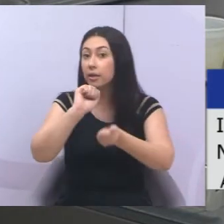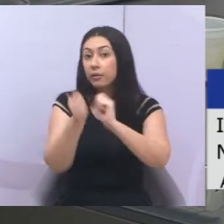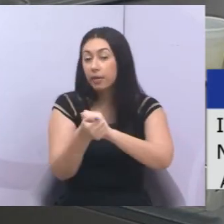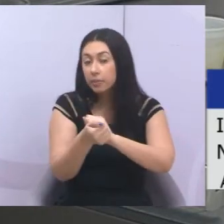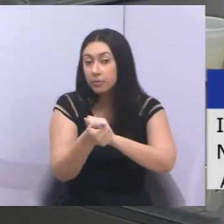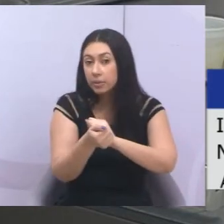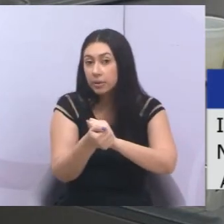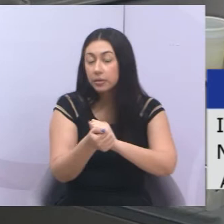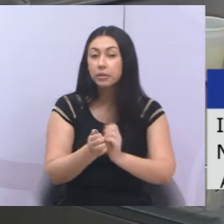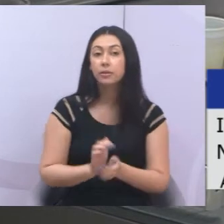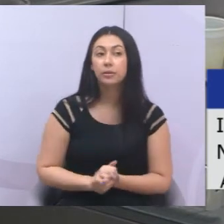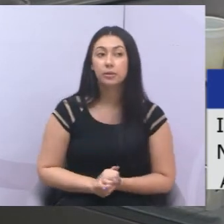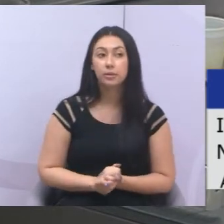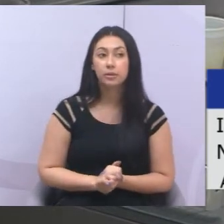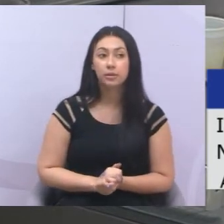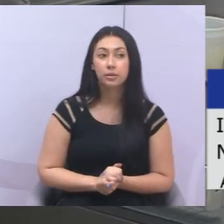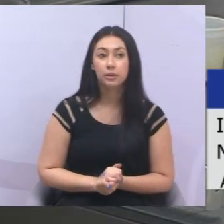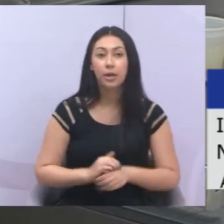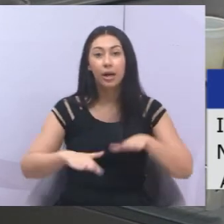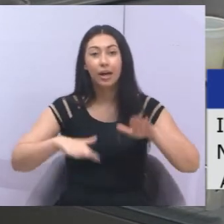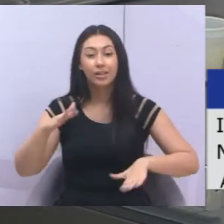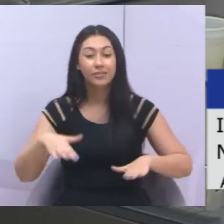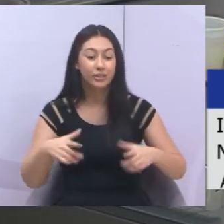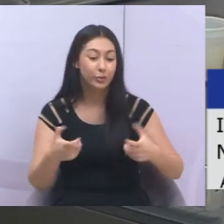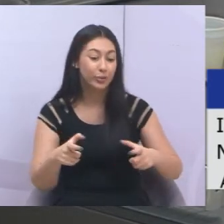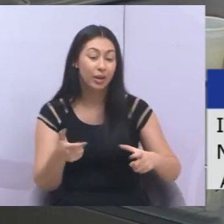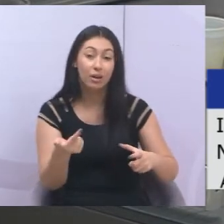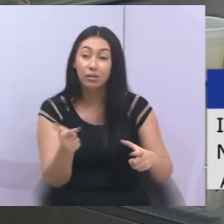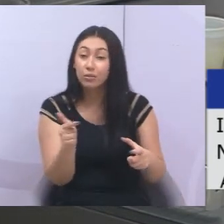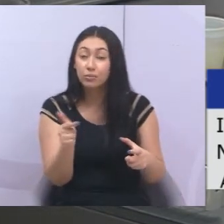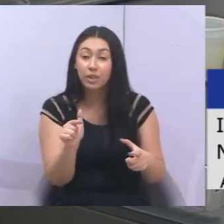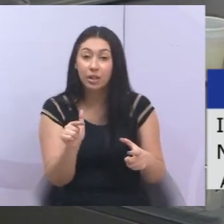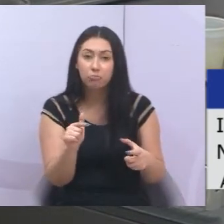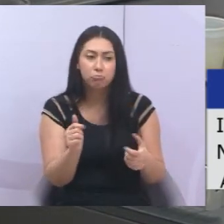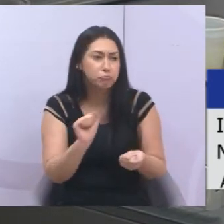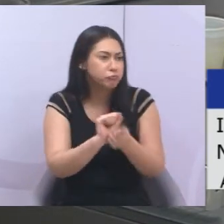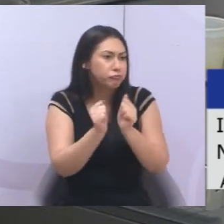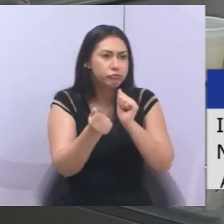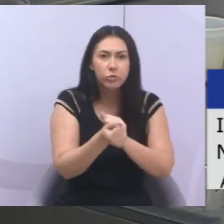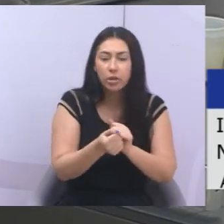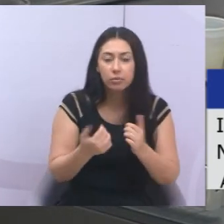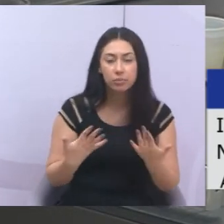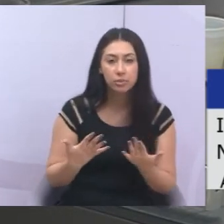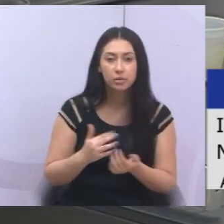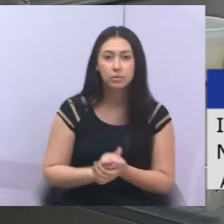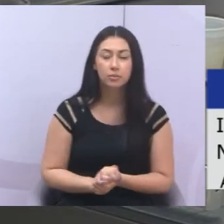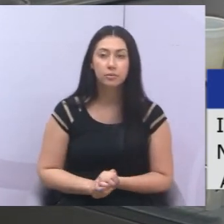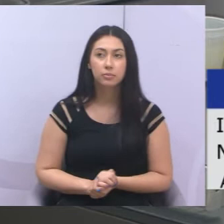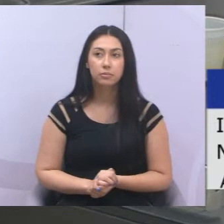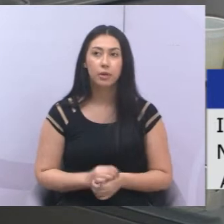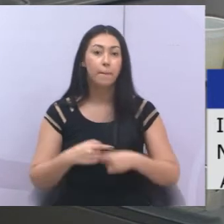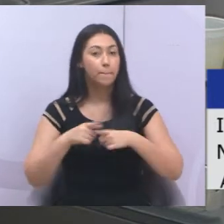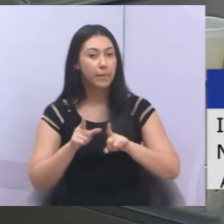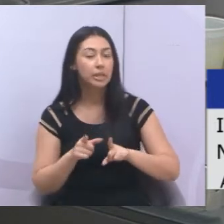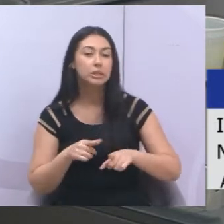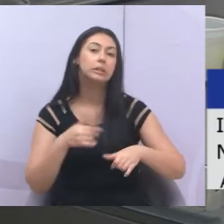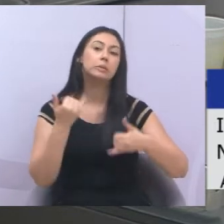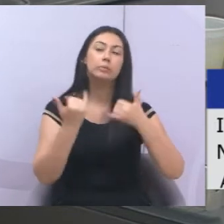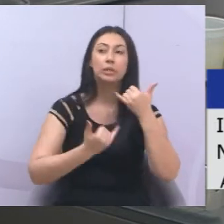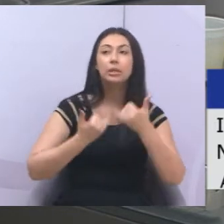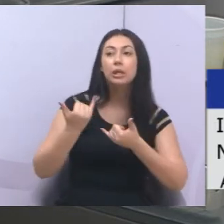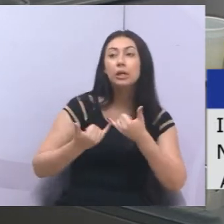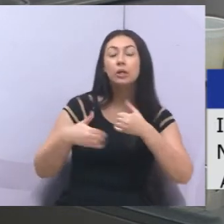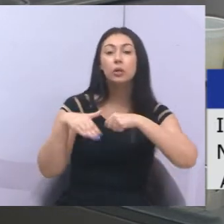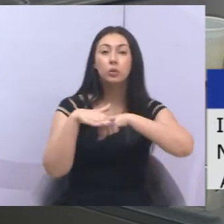Então, muitas vezes, até na falta de espaço público, eles se viram. E eles estão lá, discutindo,